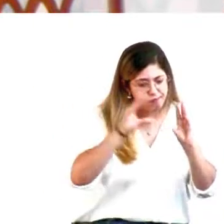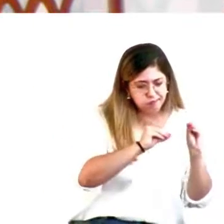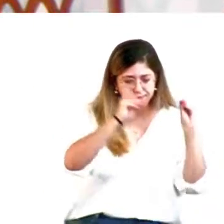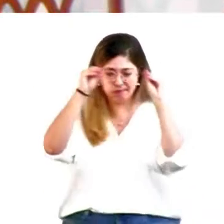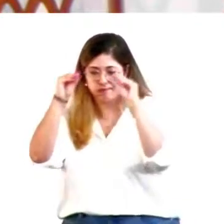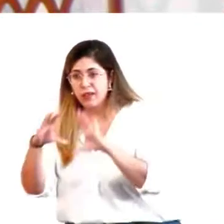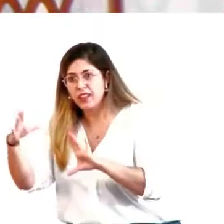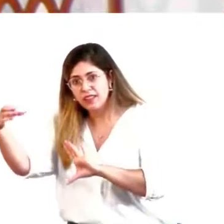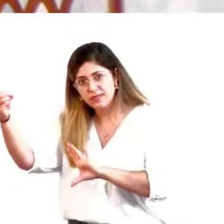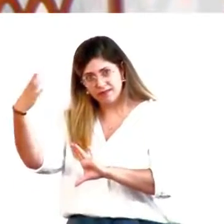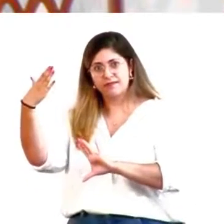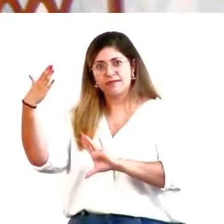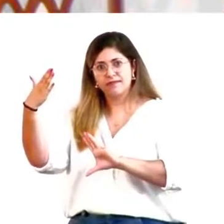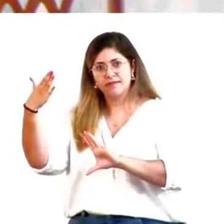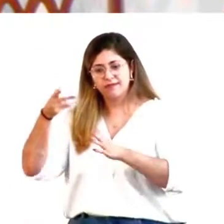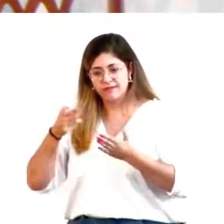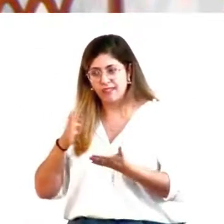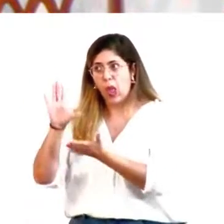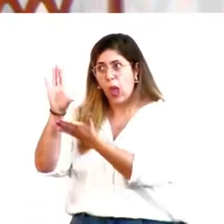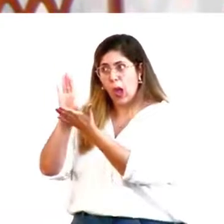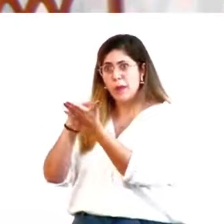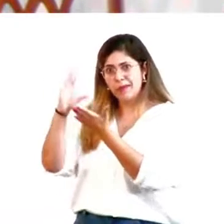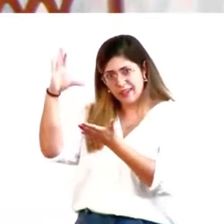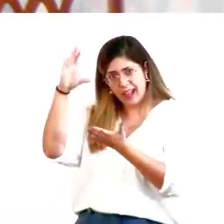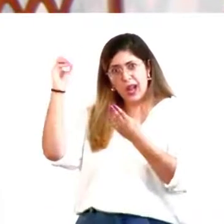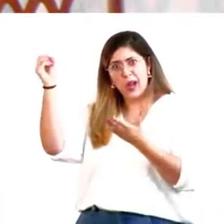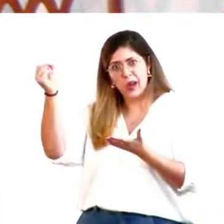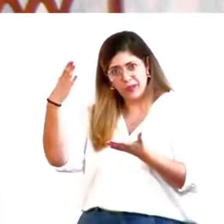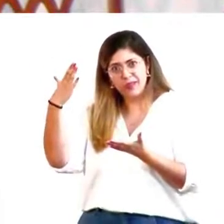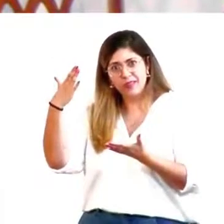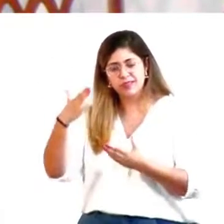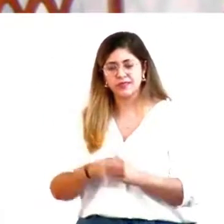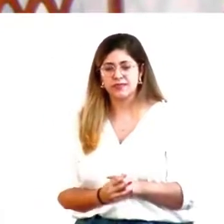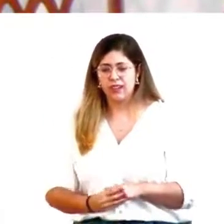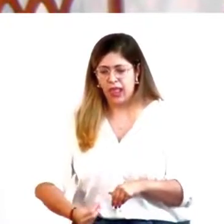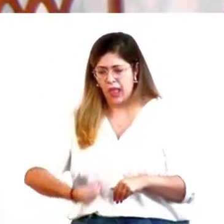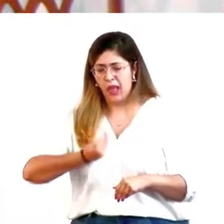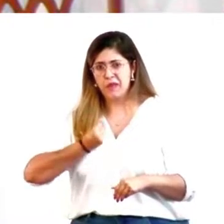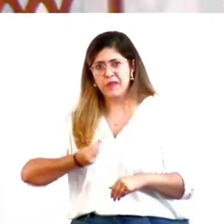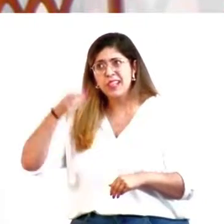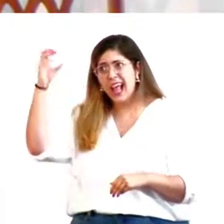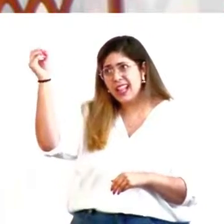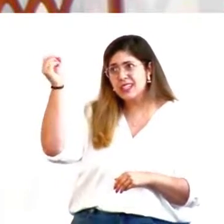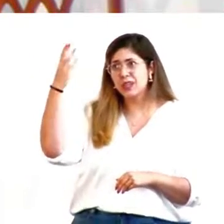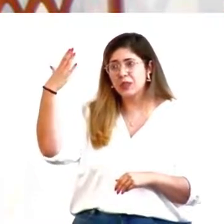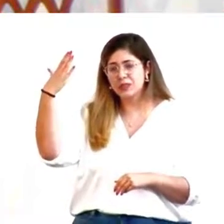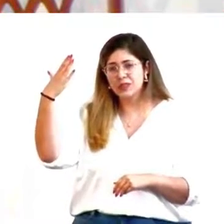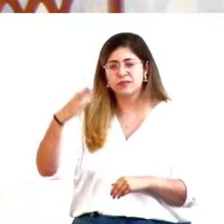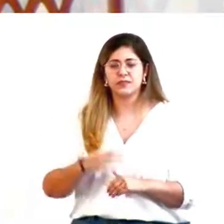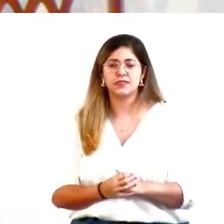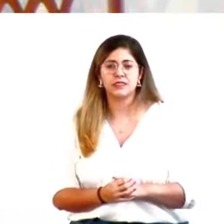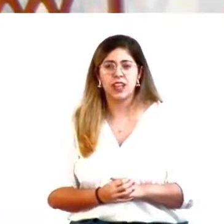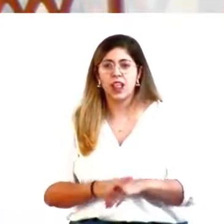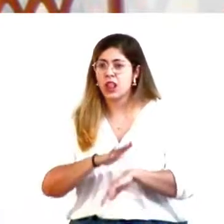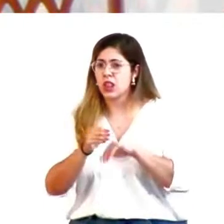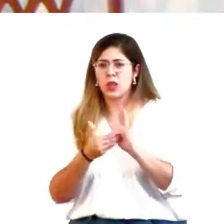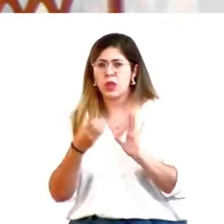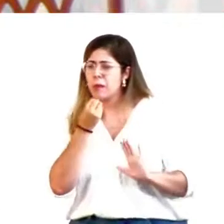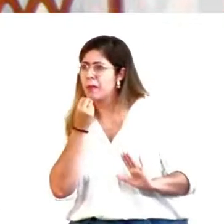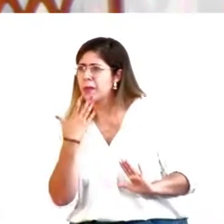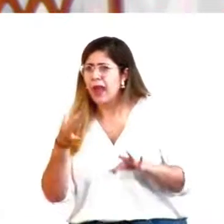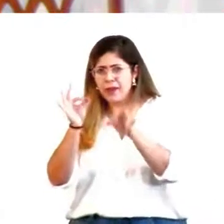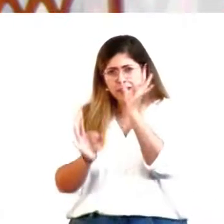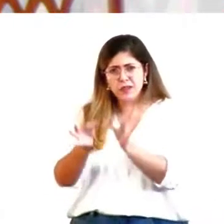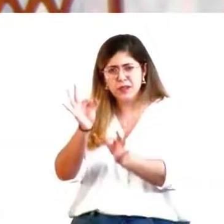no Senhor. Andai como filhos da luz. Porque o fruto da luz consiste em toda bondade e